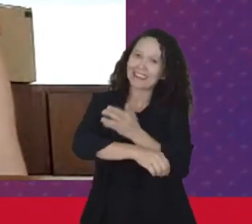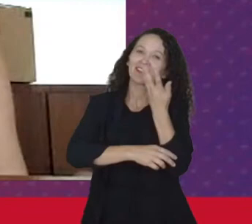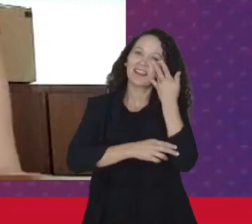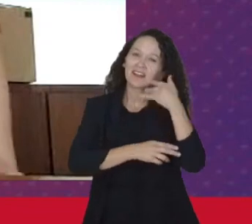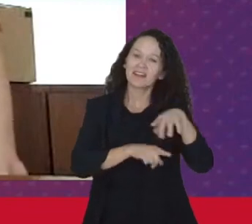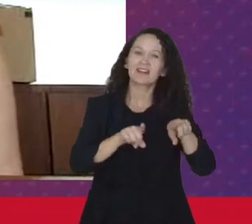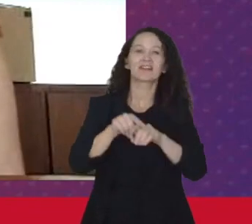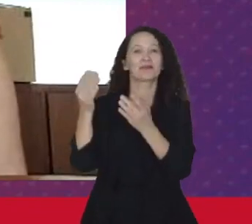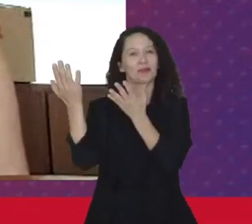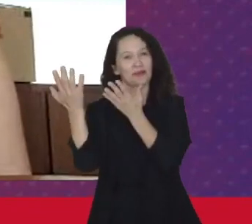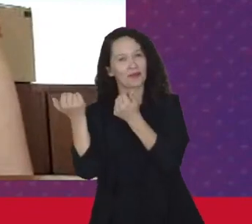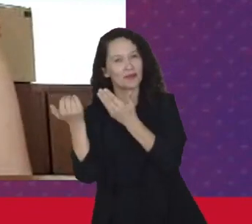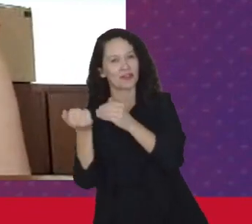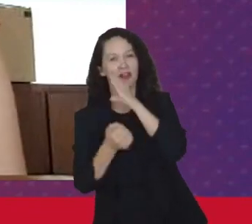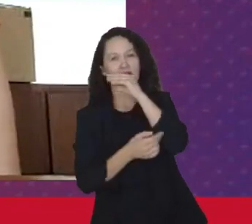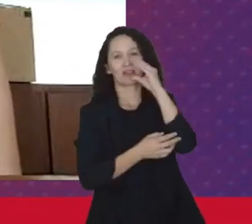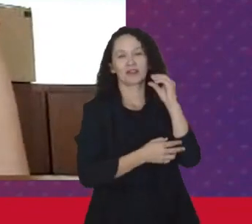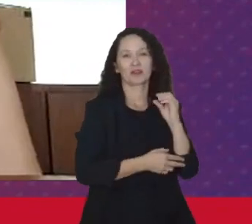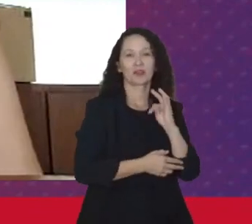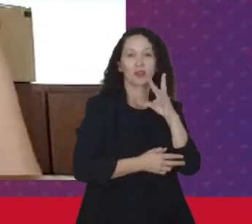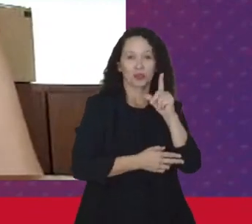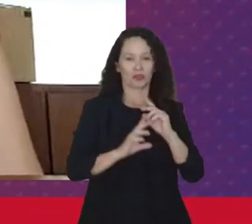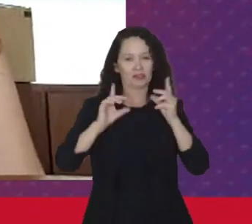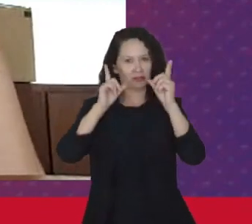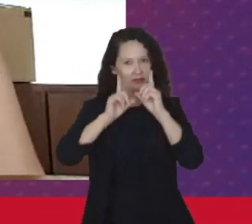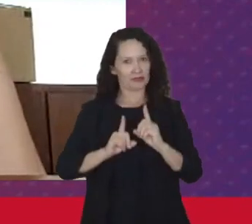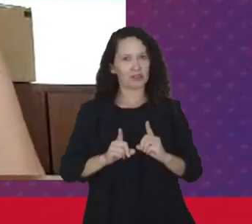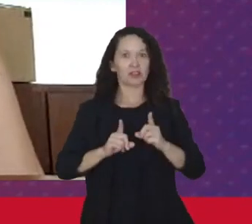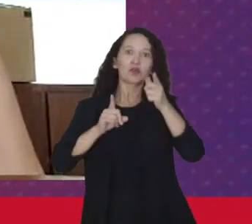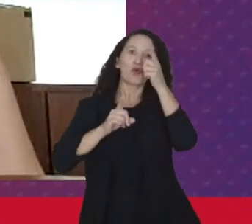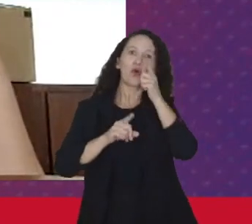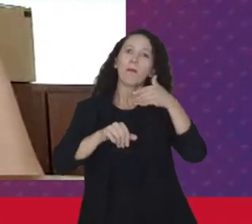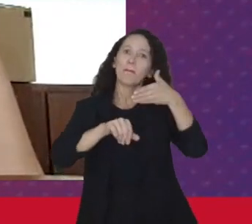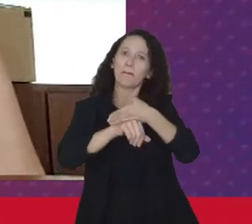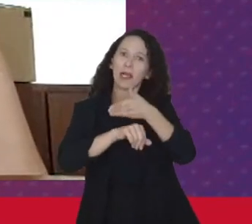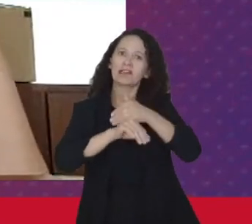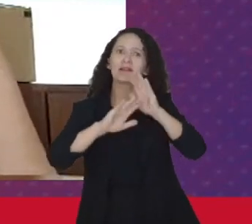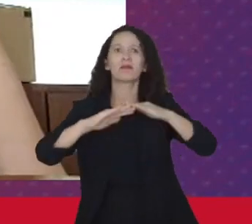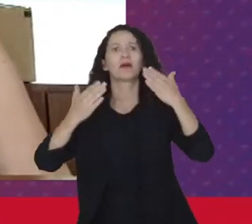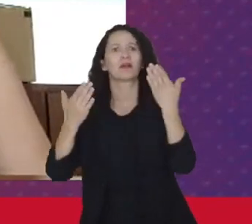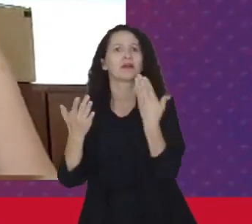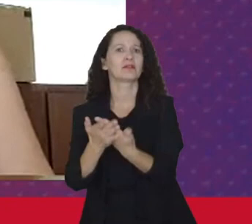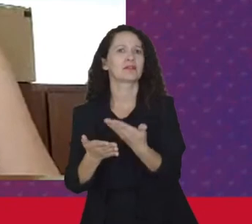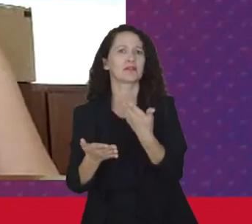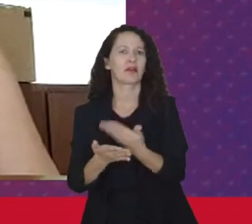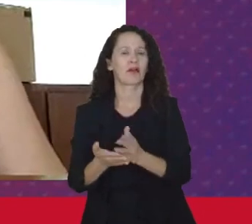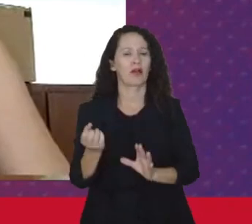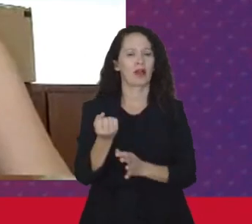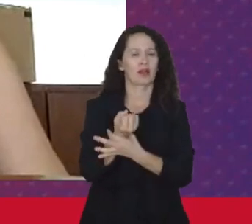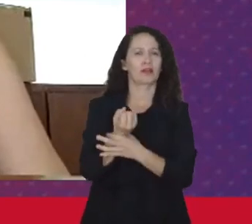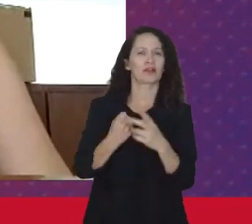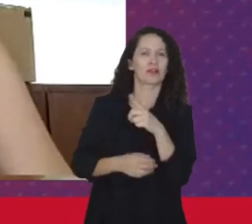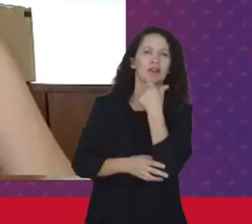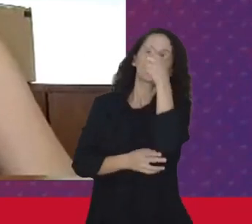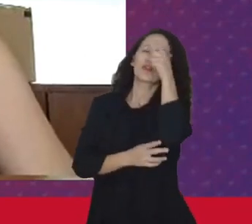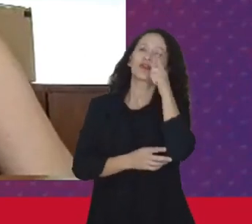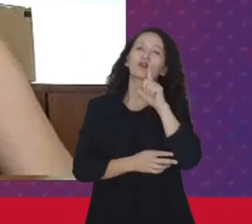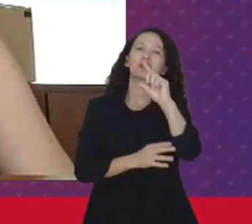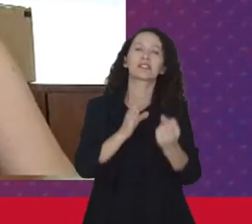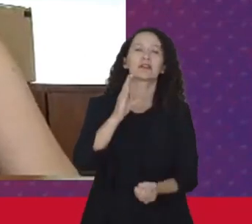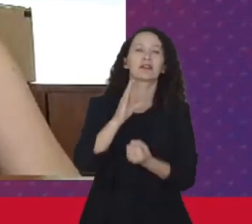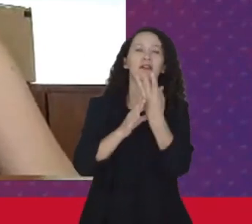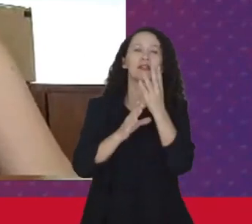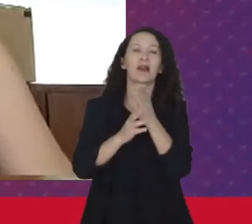e os jovens, os adultos com deficiência possam estar nos espaços escolares, para que nós possamos construir